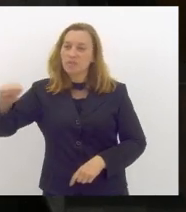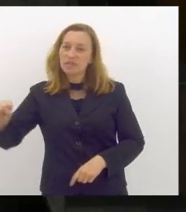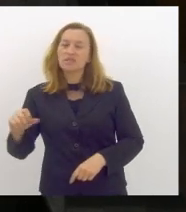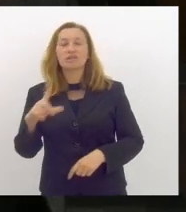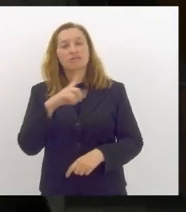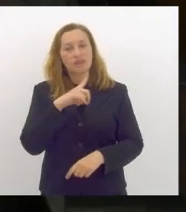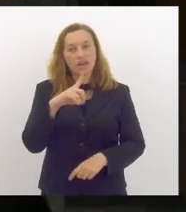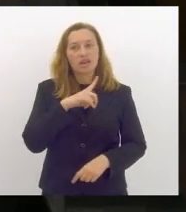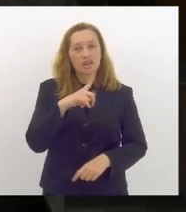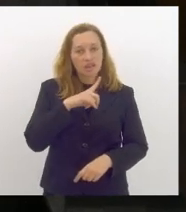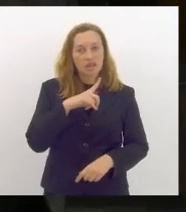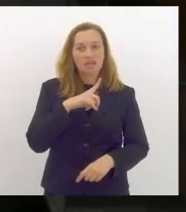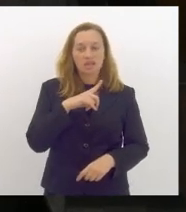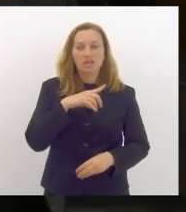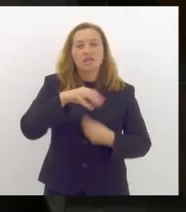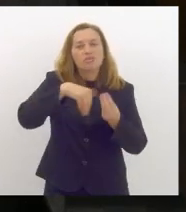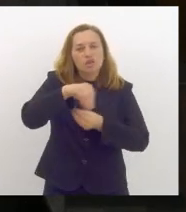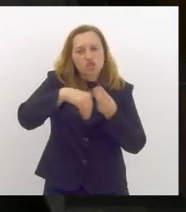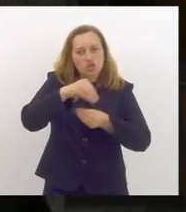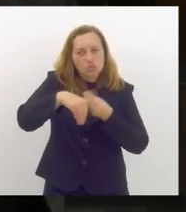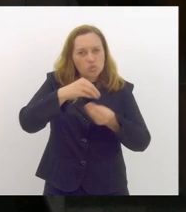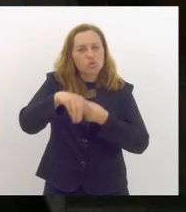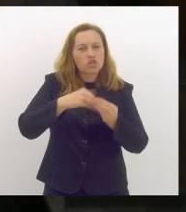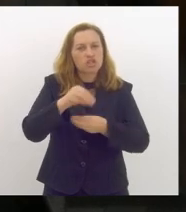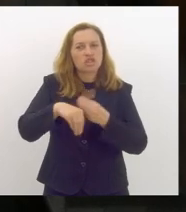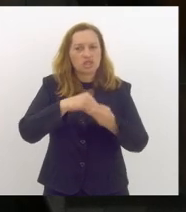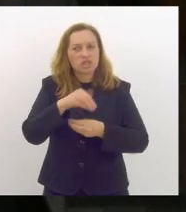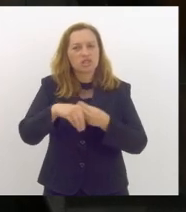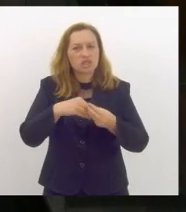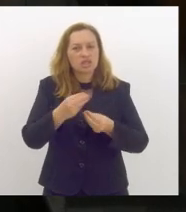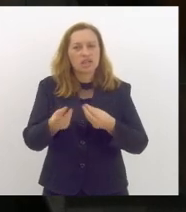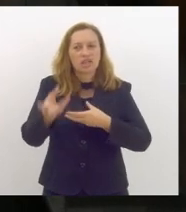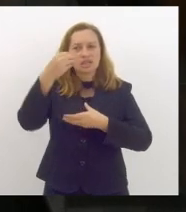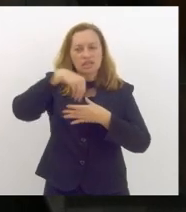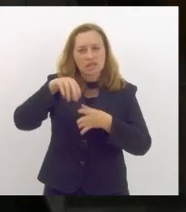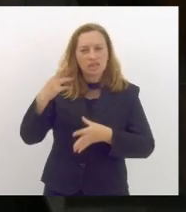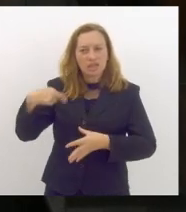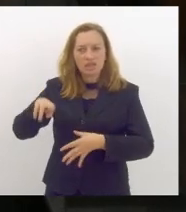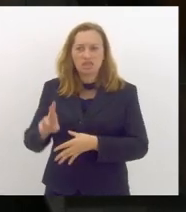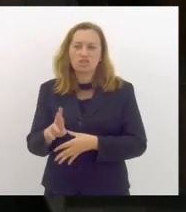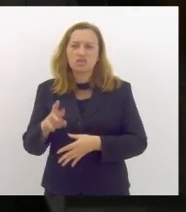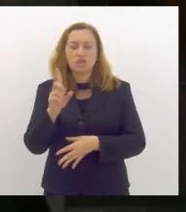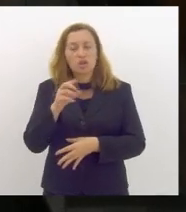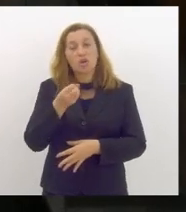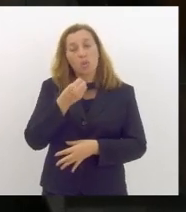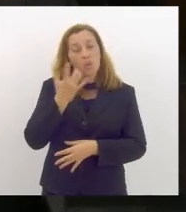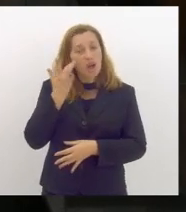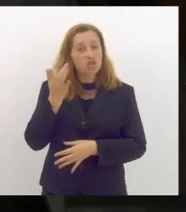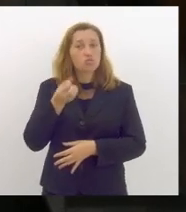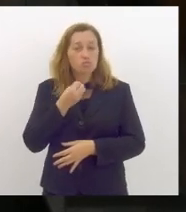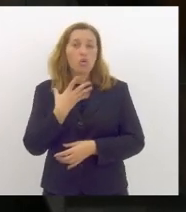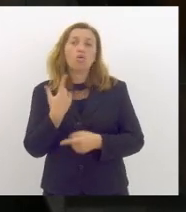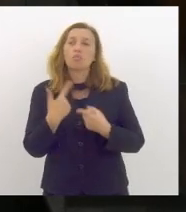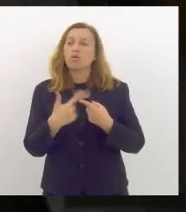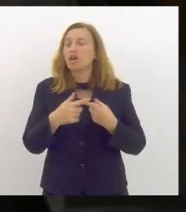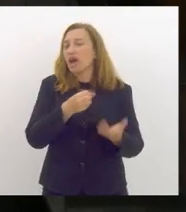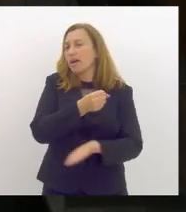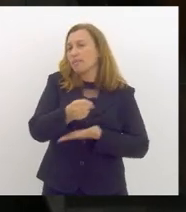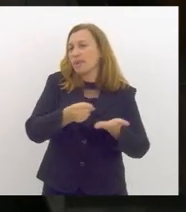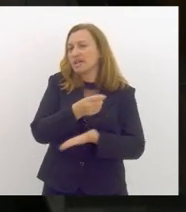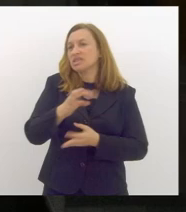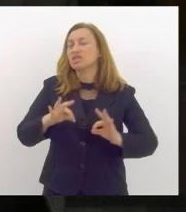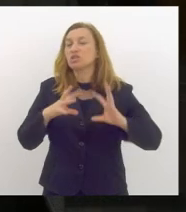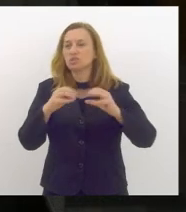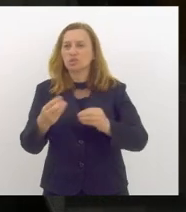assar Mix essa mistura religiosa lá dentro do que eu acho muito muito positivo porque a base de